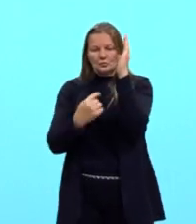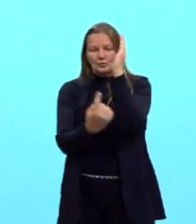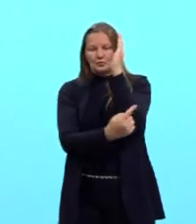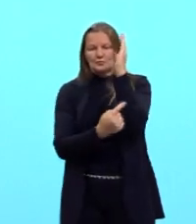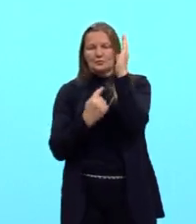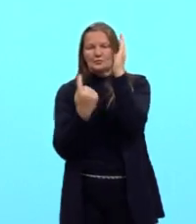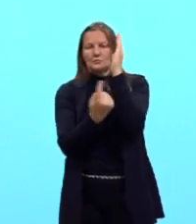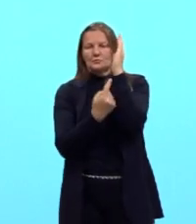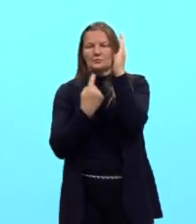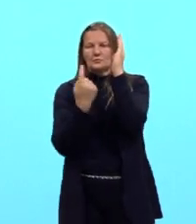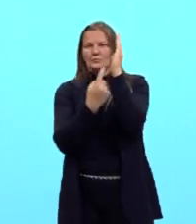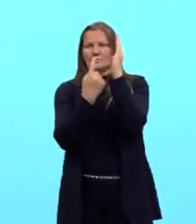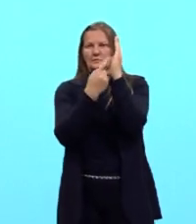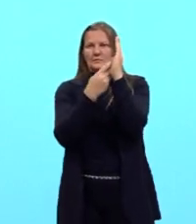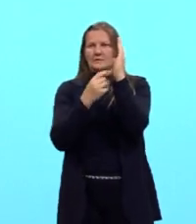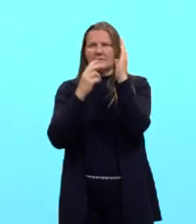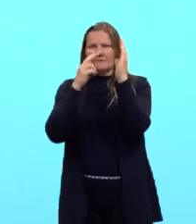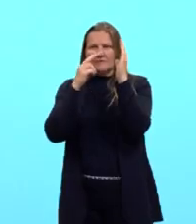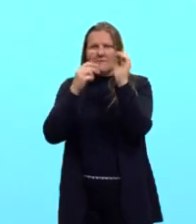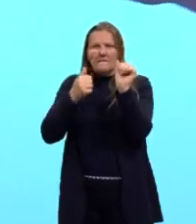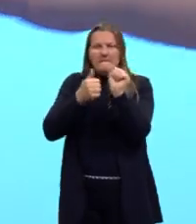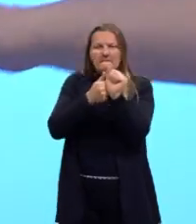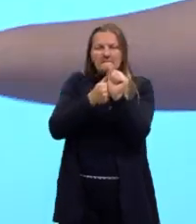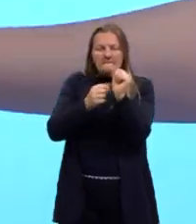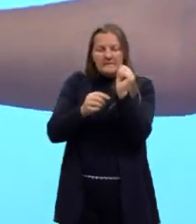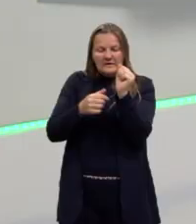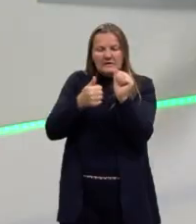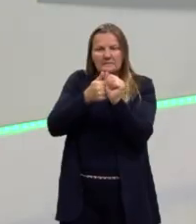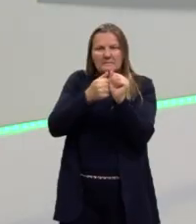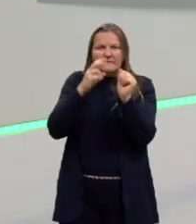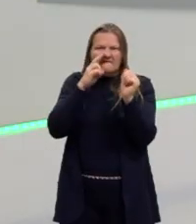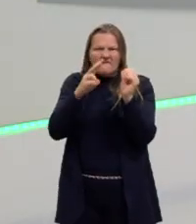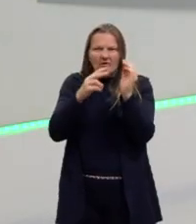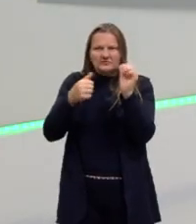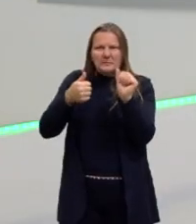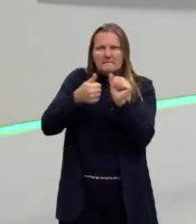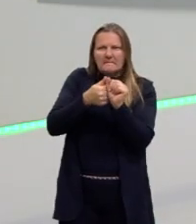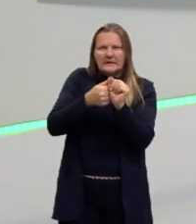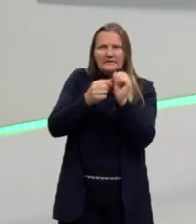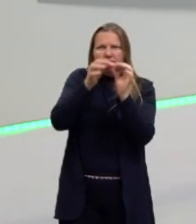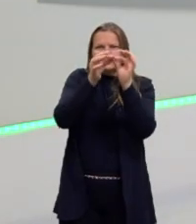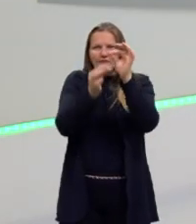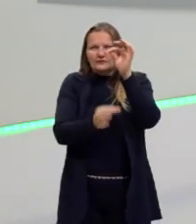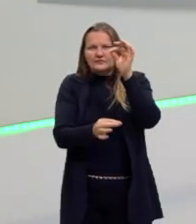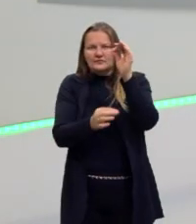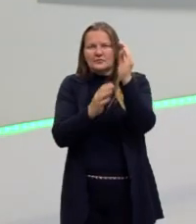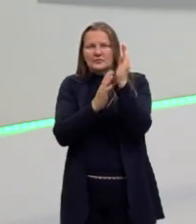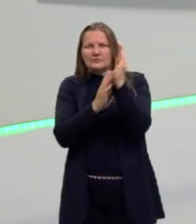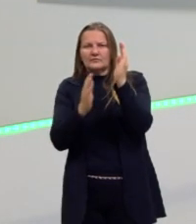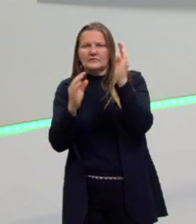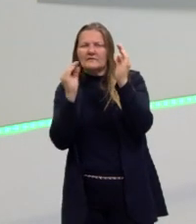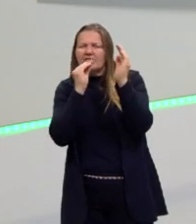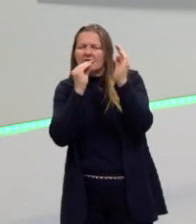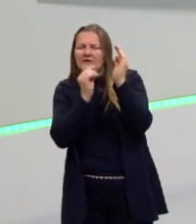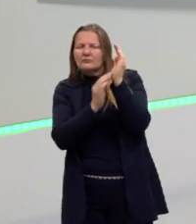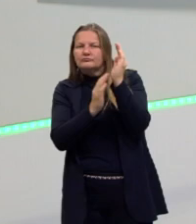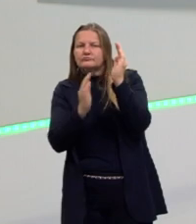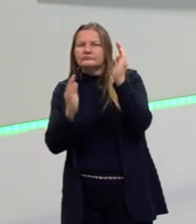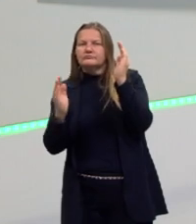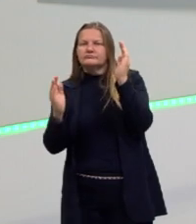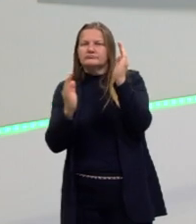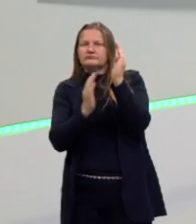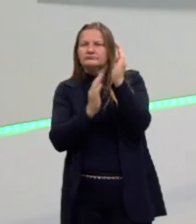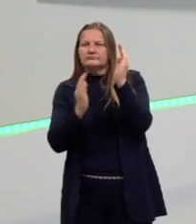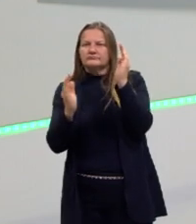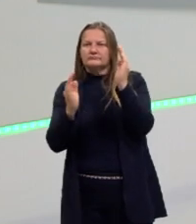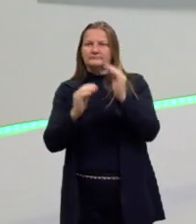ele é mais forte aqui, né? Próximo do fio e vai diminuindo, então. Conforme se afasta do fio, né? Isso aqui é só uma representação.